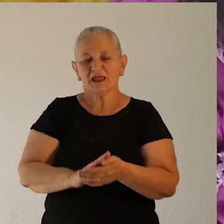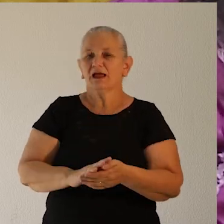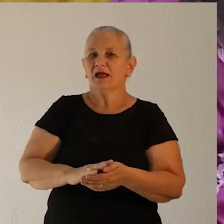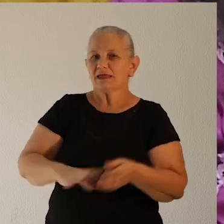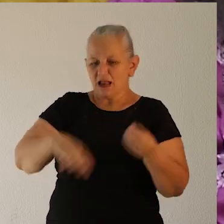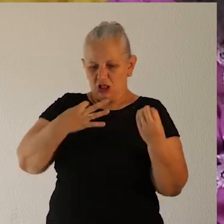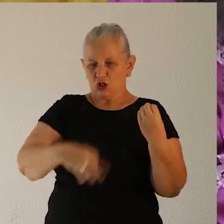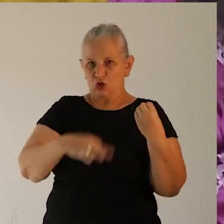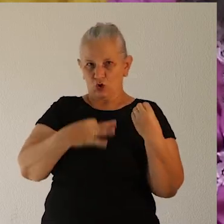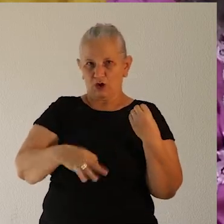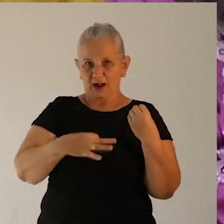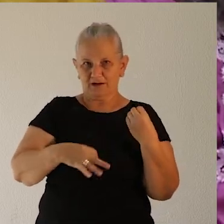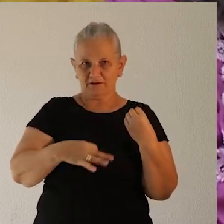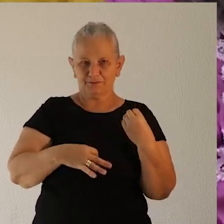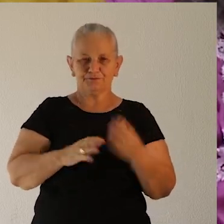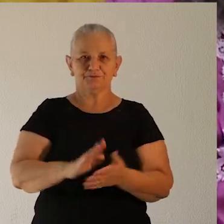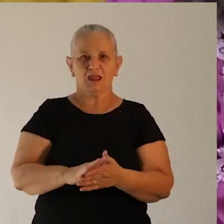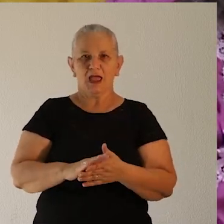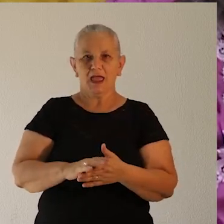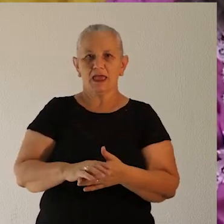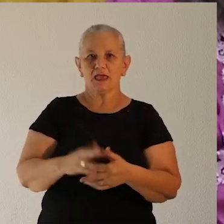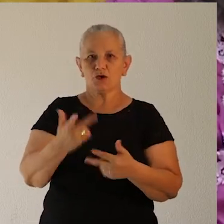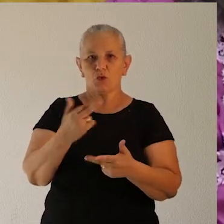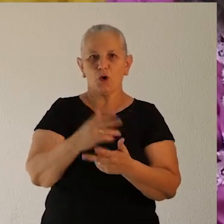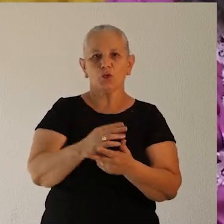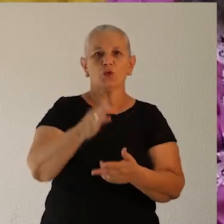na orquestra, né? Então, aquela tuba, aquele instrumento...